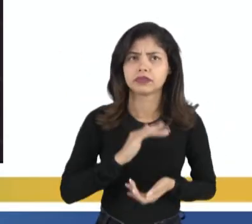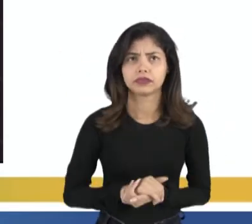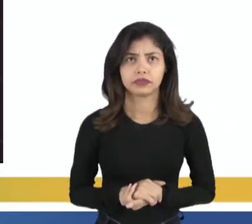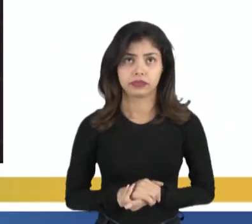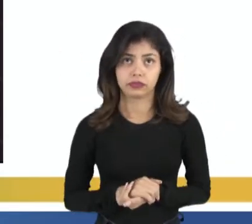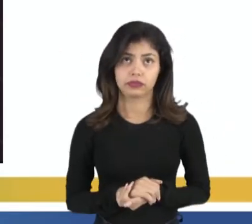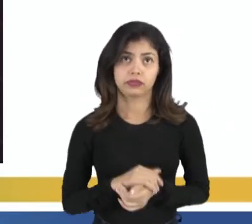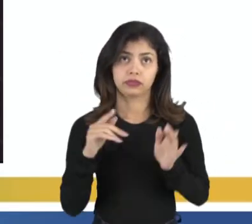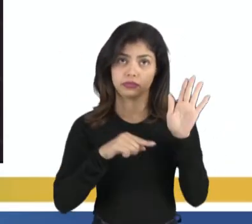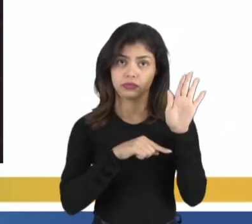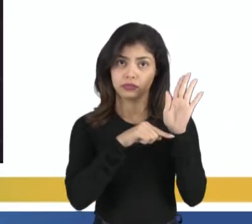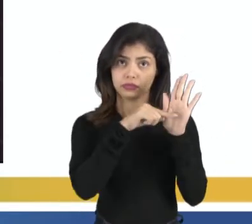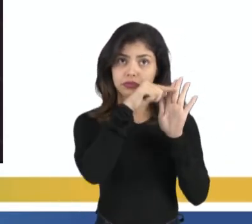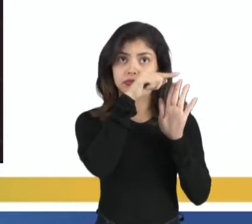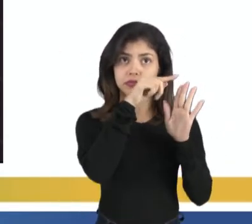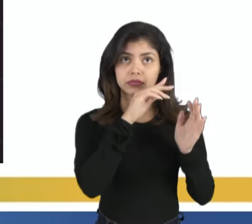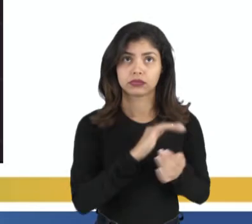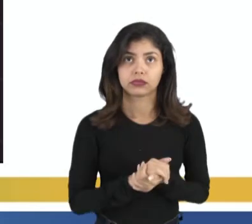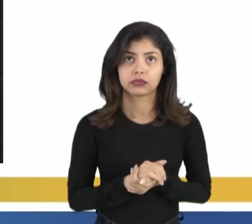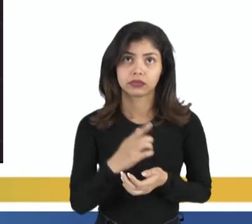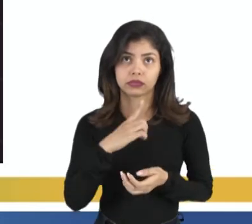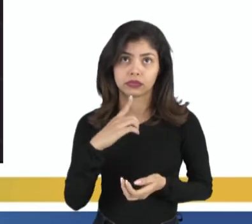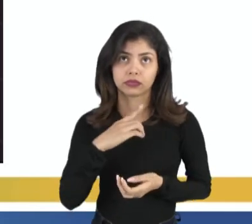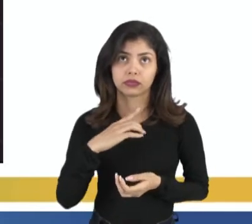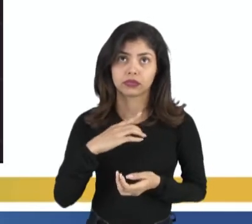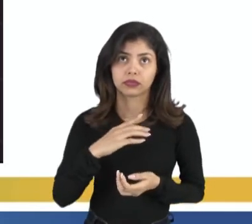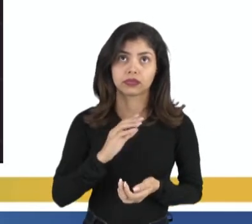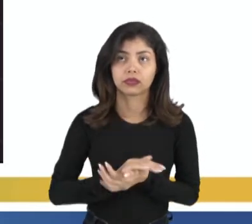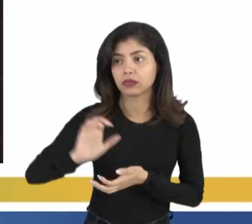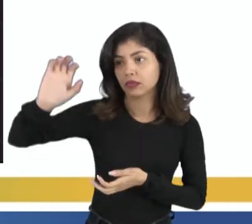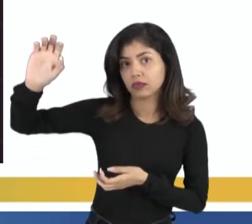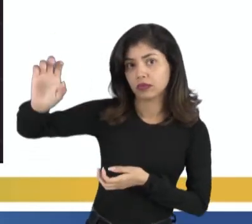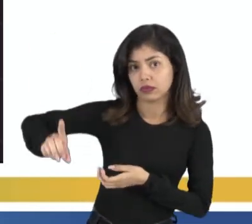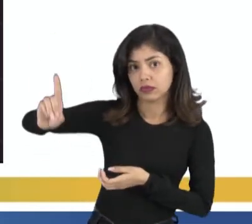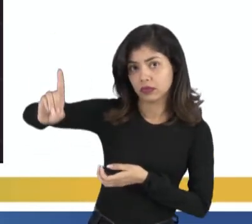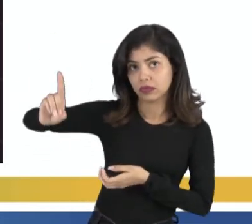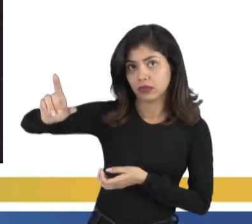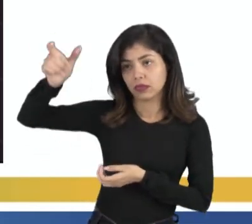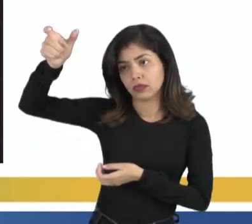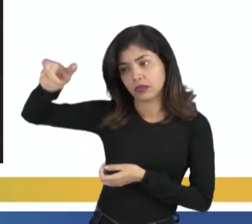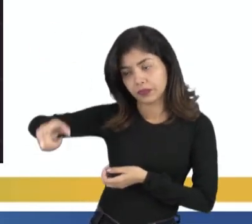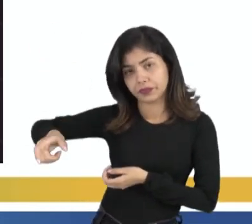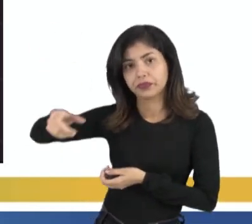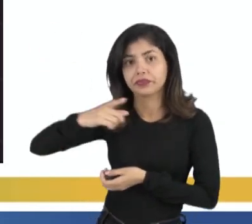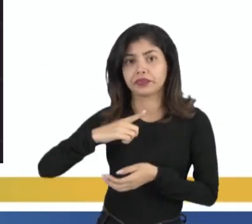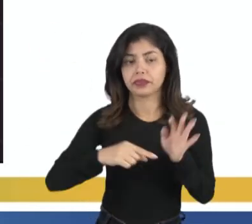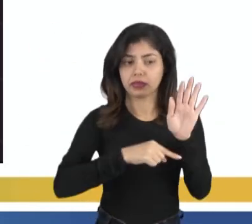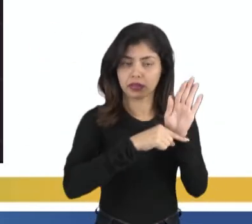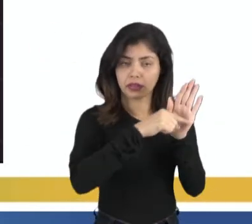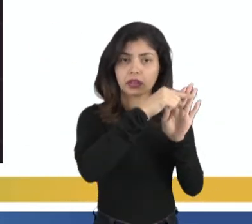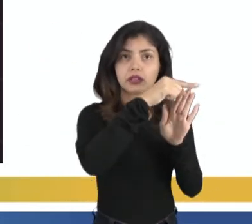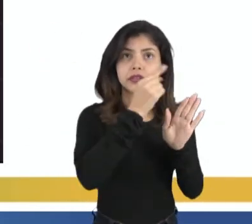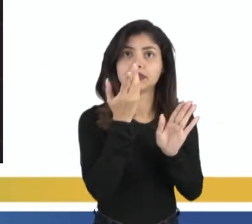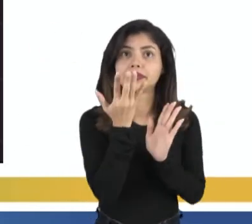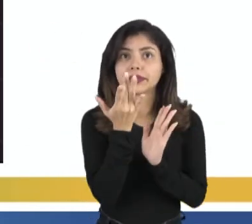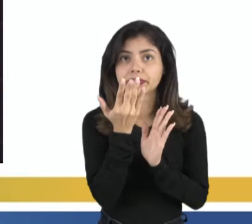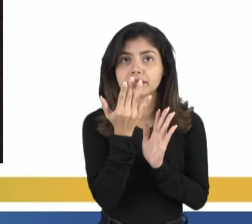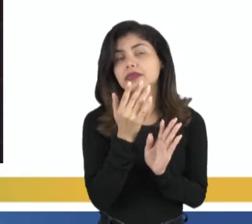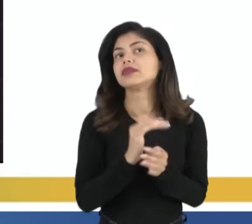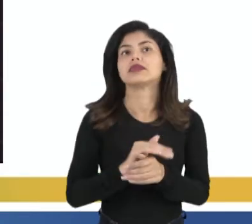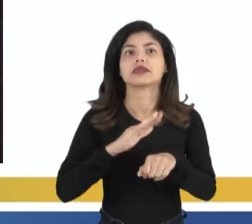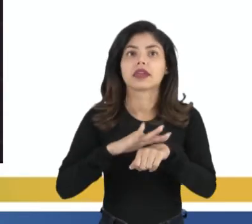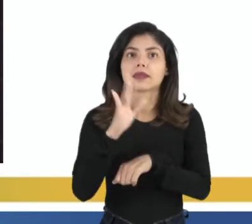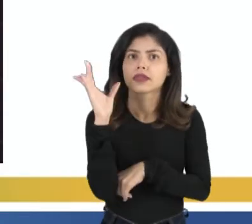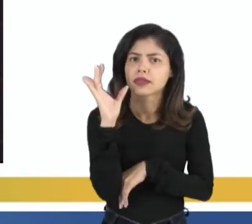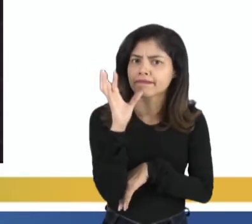estrela E aí a temperatura você pode ver ali aqui no cantinho embaixo do satélite tem a temperatura com base na cor né de